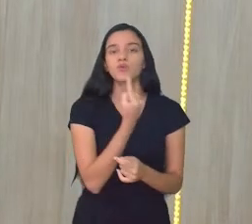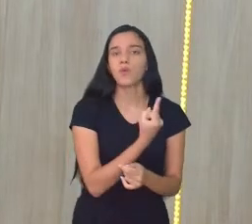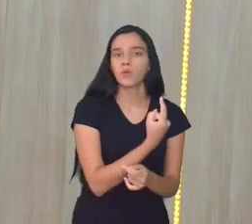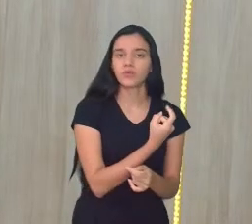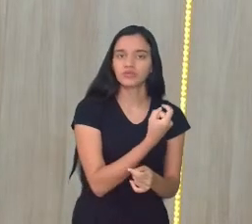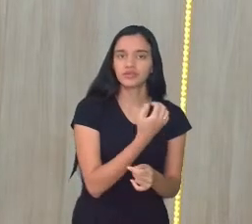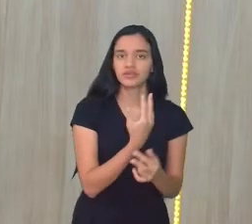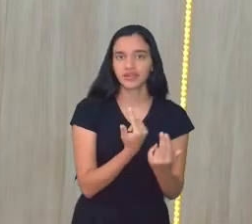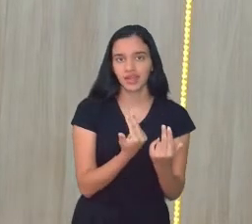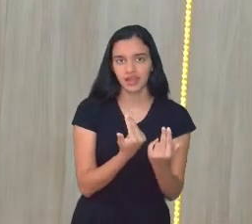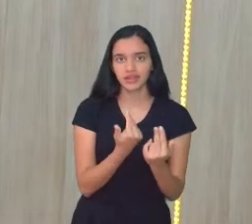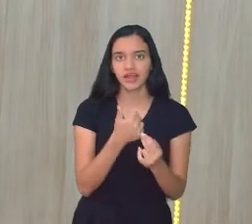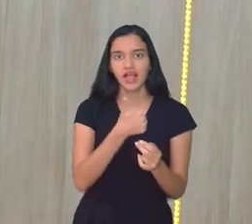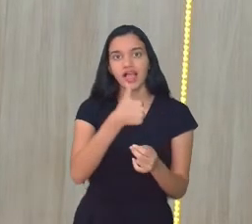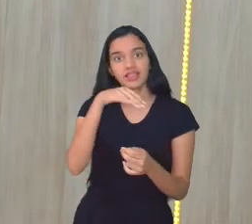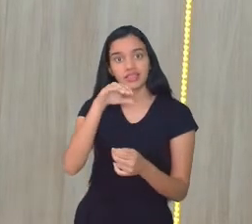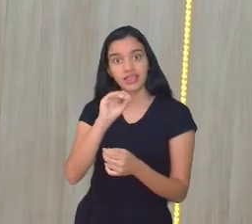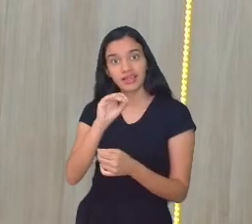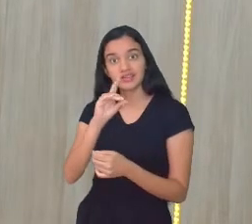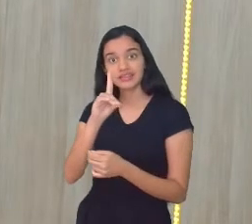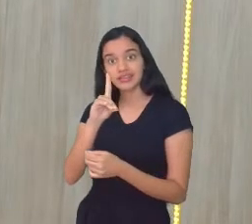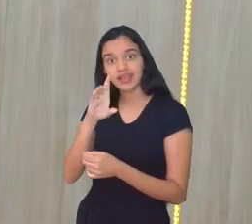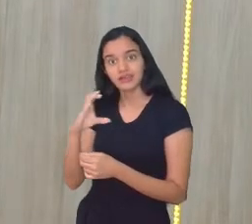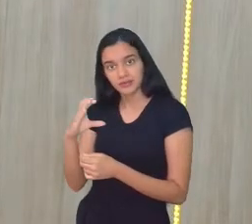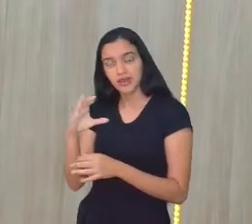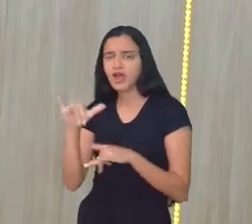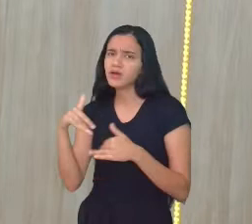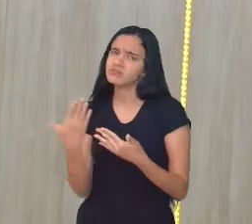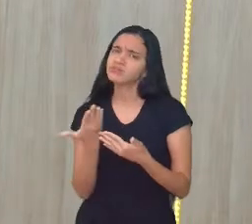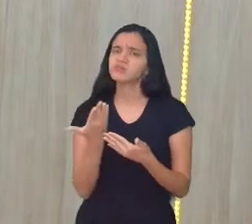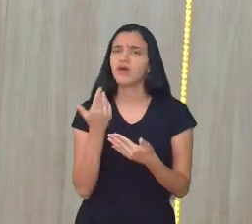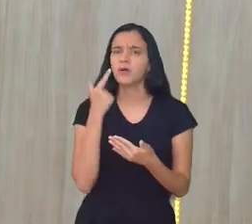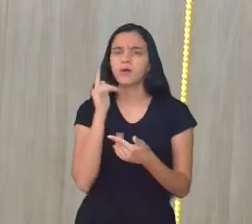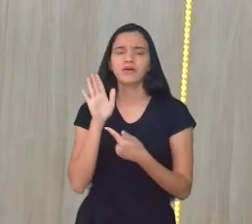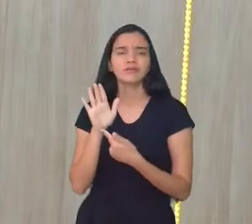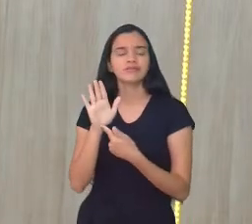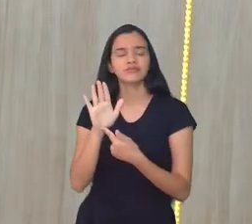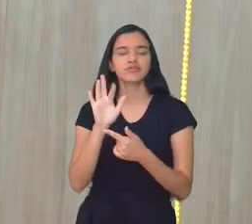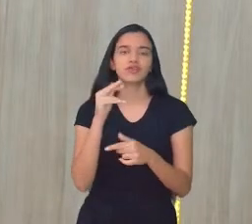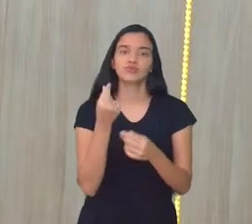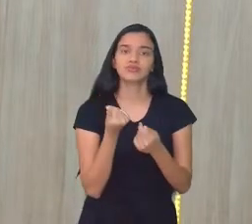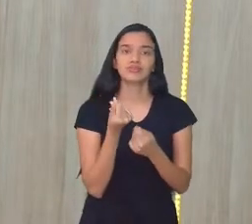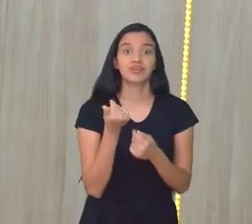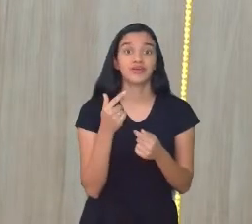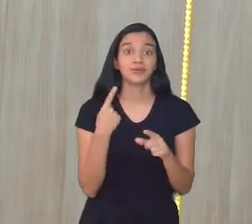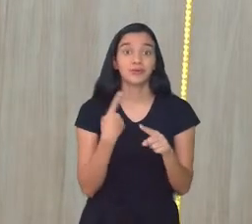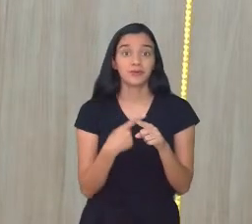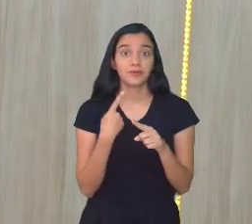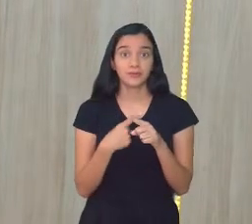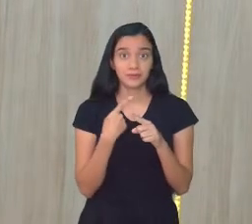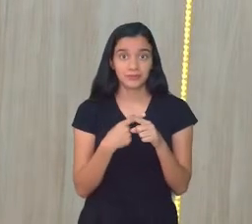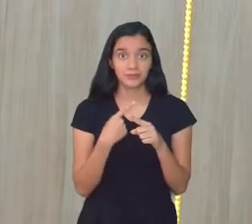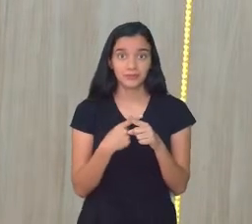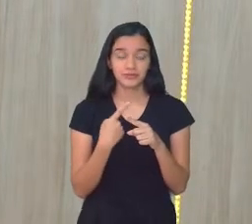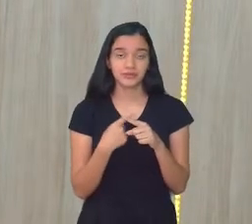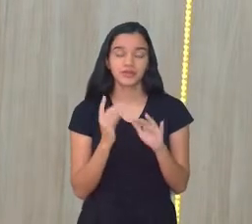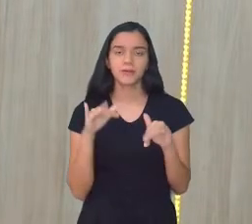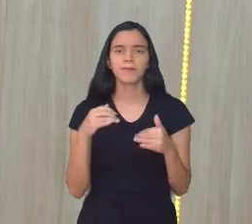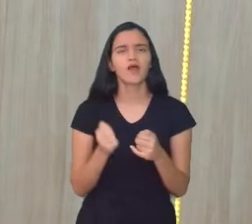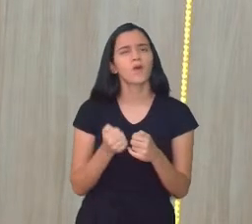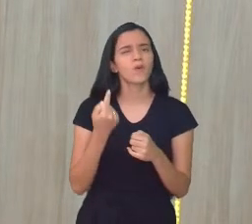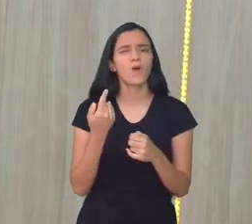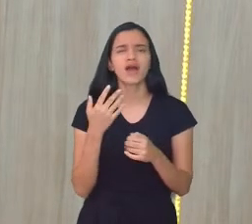unidade é igual a 10 decímetros. Ora, trouxe o dinheiro. Por quê? Porque